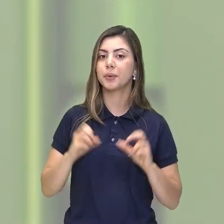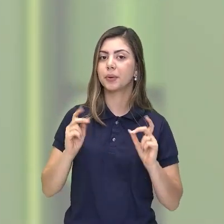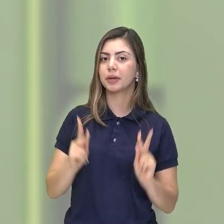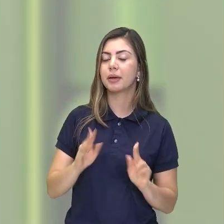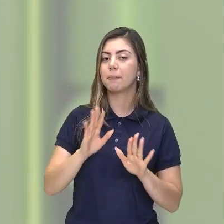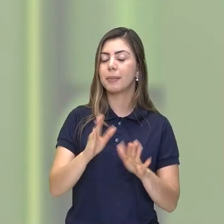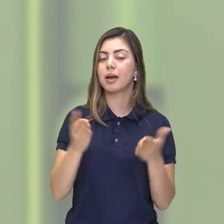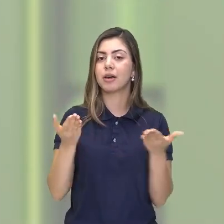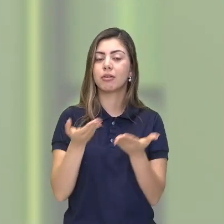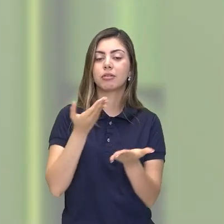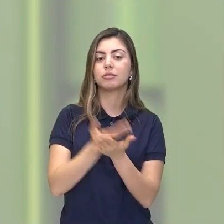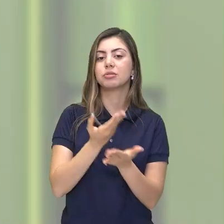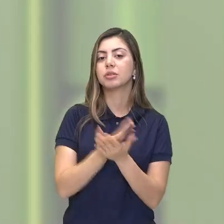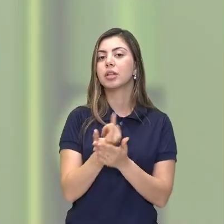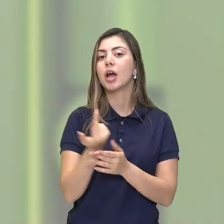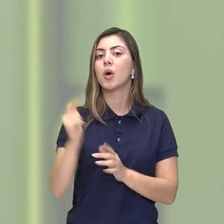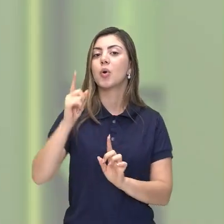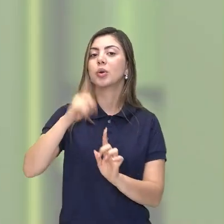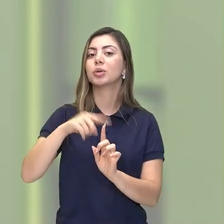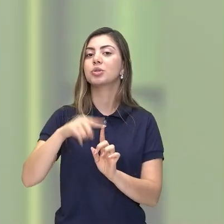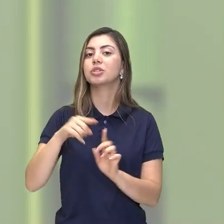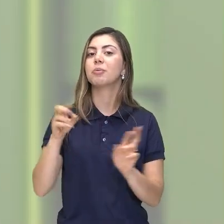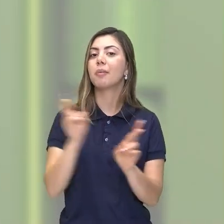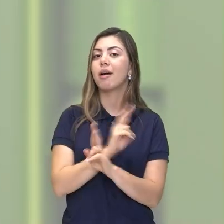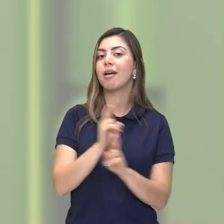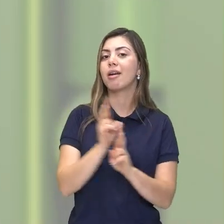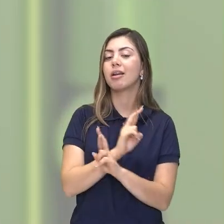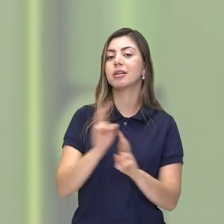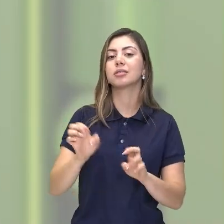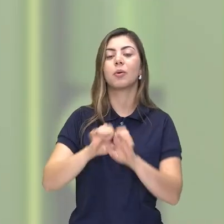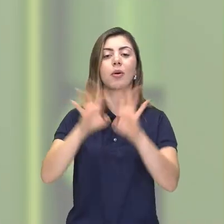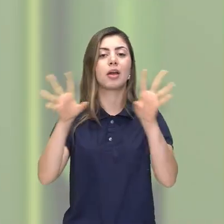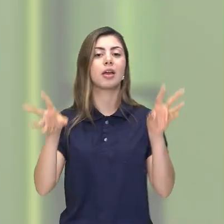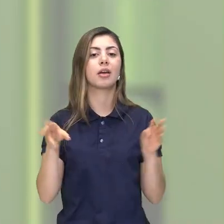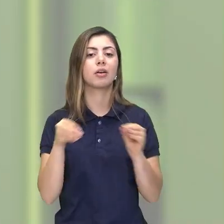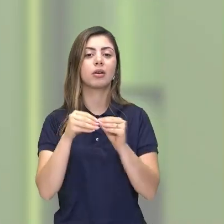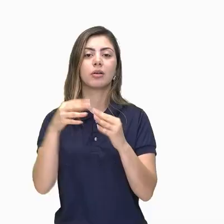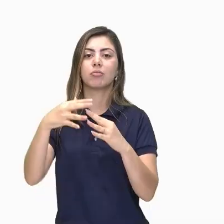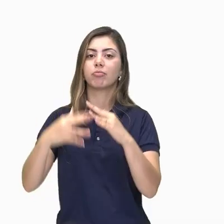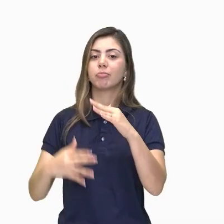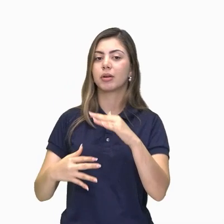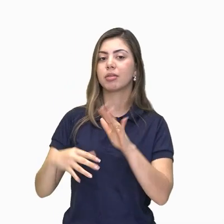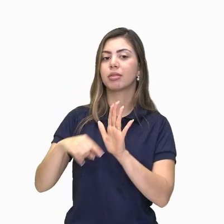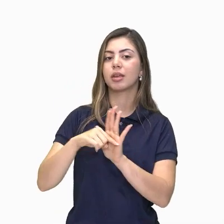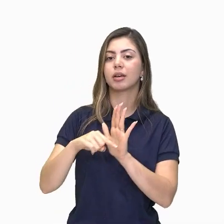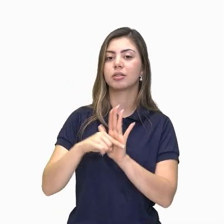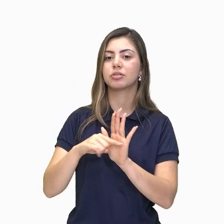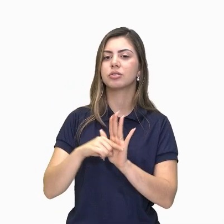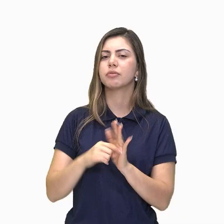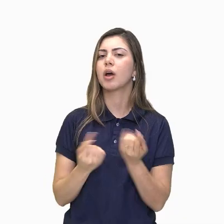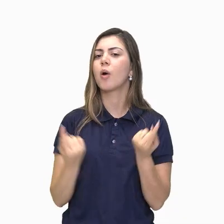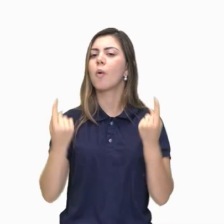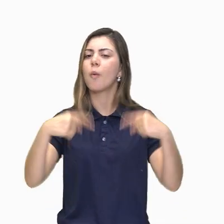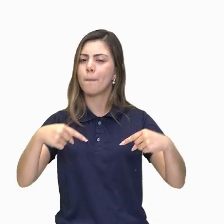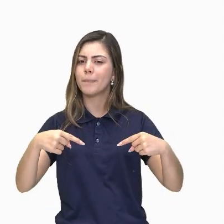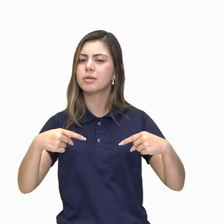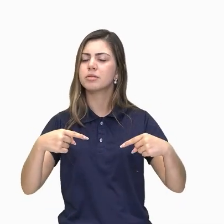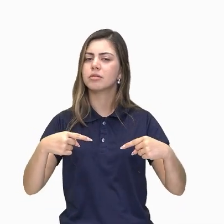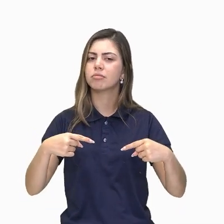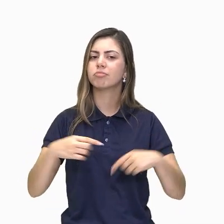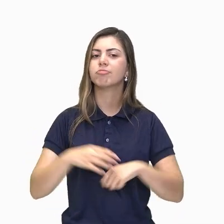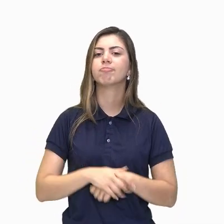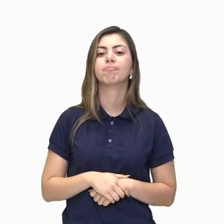outro tipo de relação desarmônica, que é a competição. Olha só, é uma relação